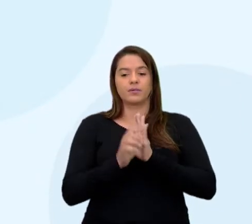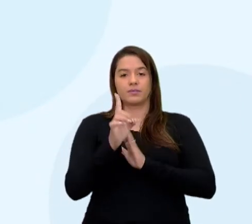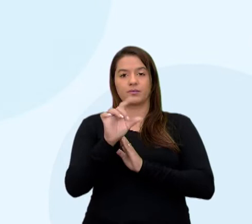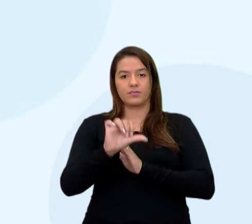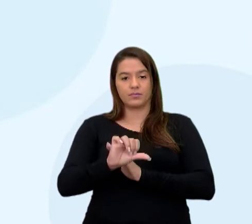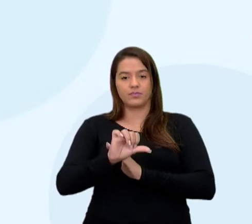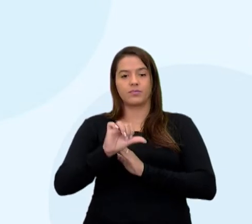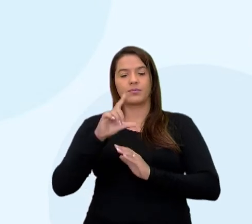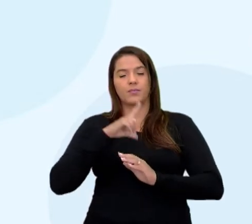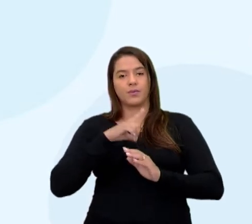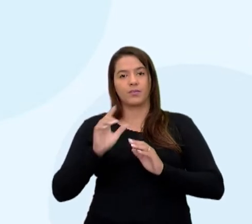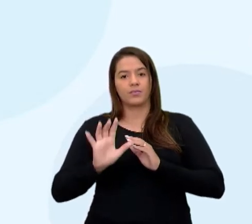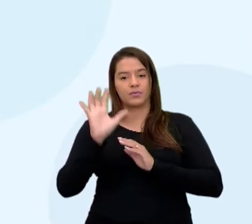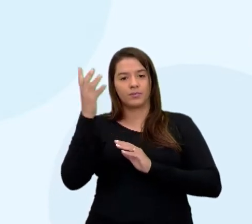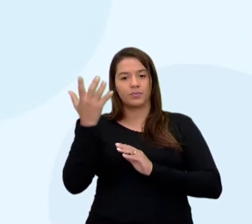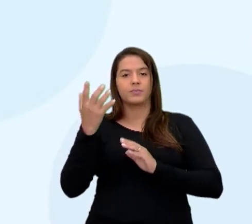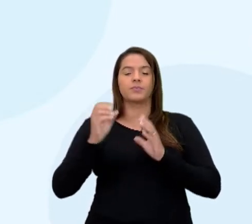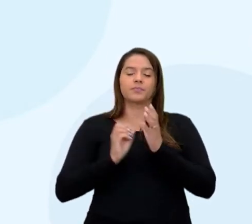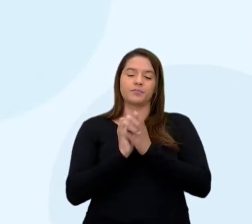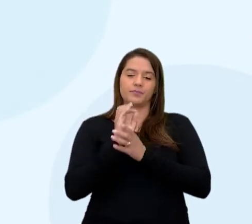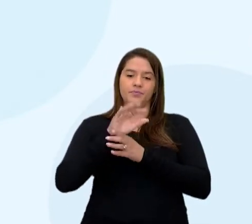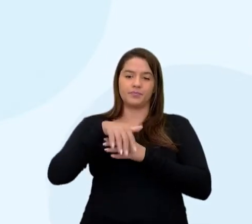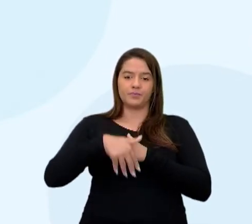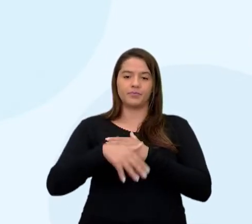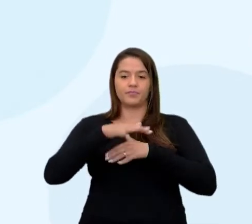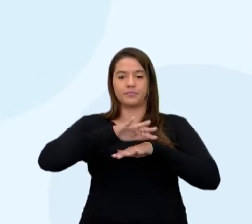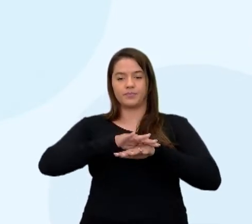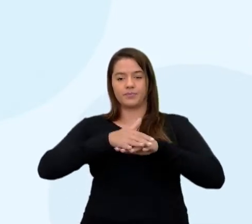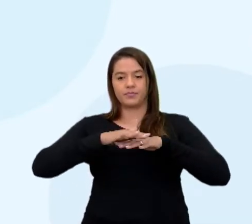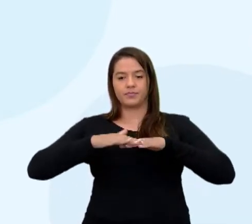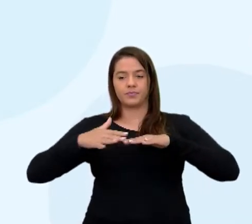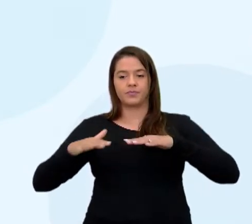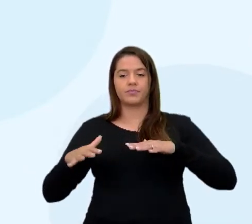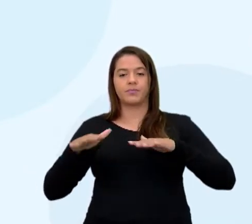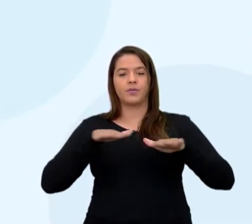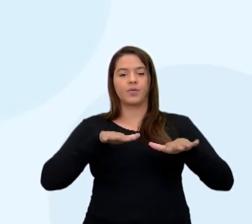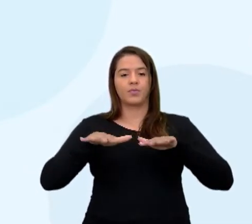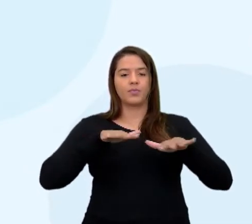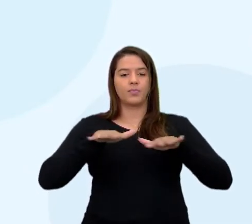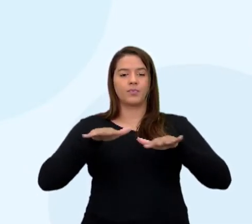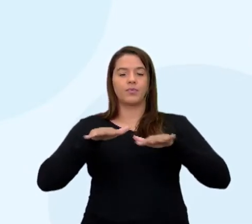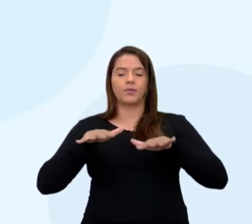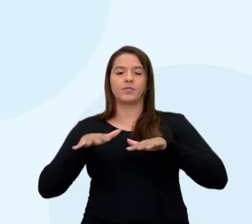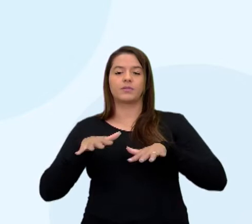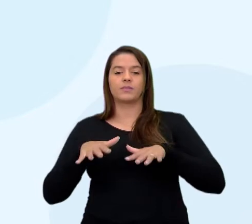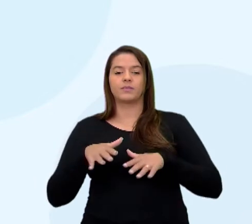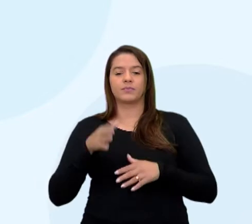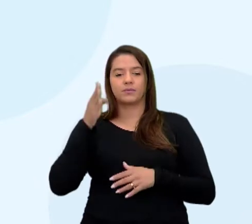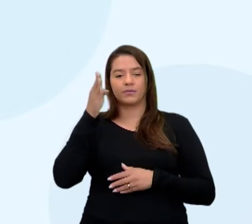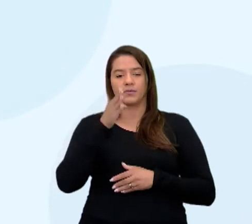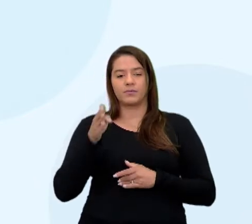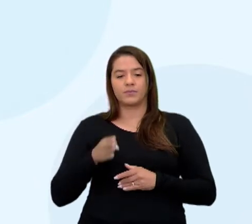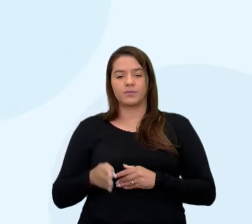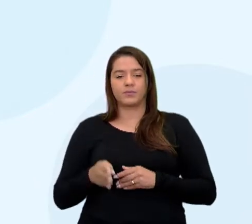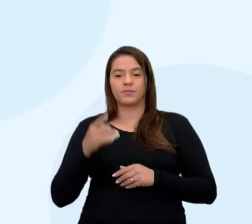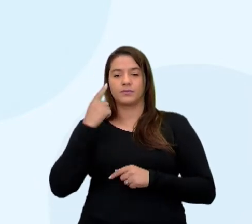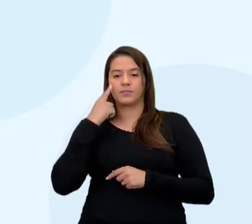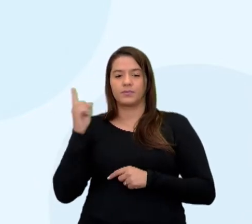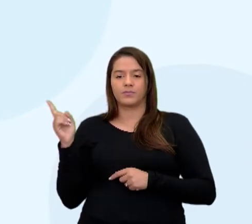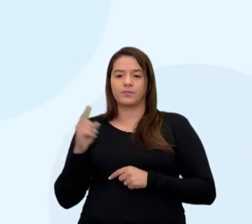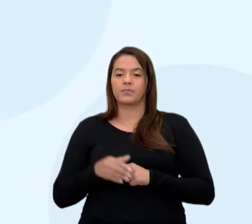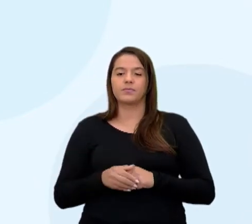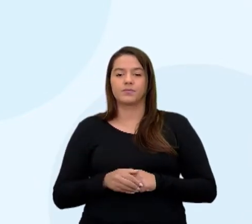fenômeno geológico, como é a orogênese, né? E resulta aí nesses movimentos tectônicos verticais, né? A gente até observa aí